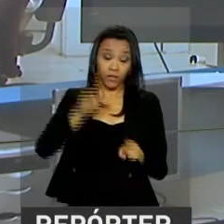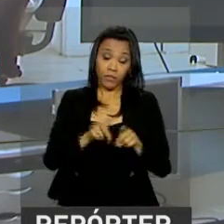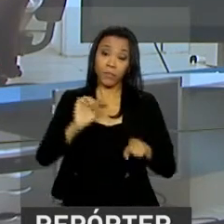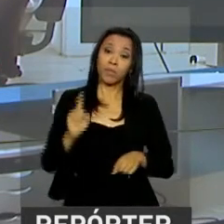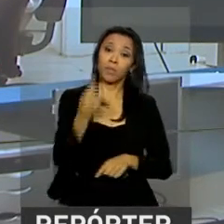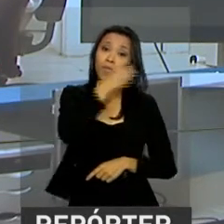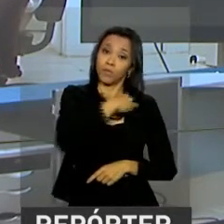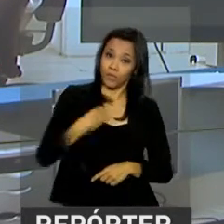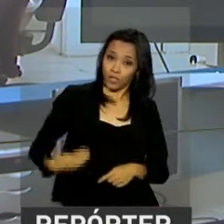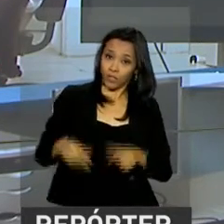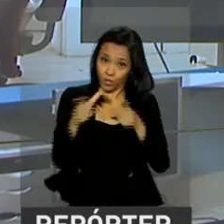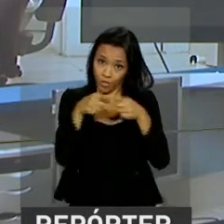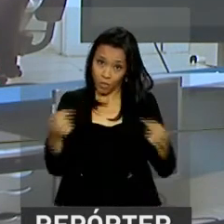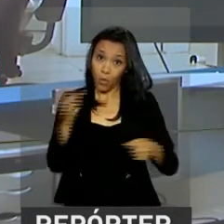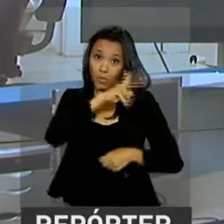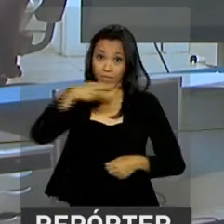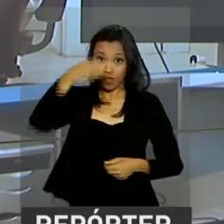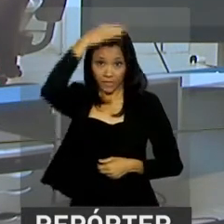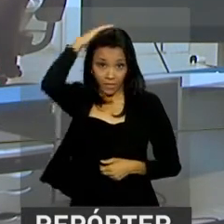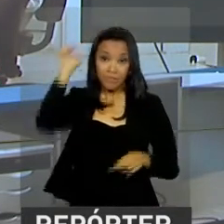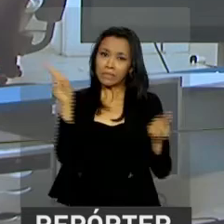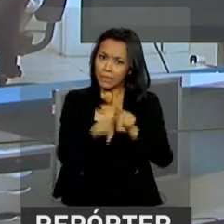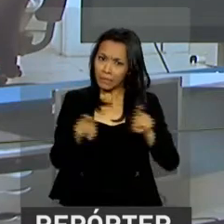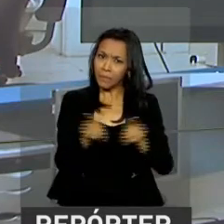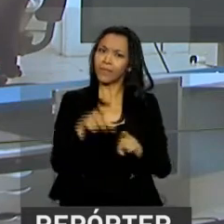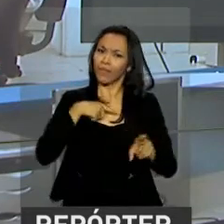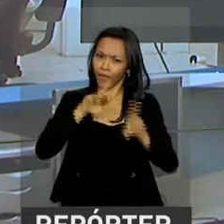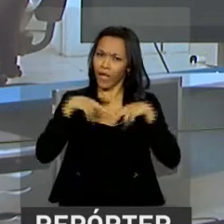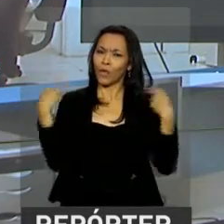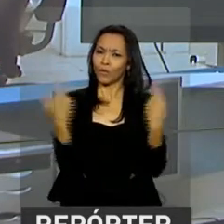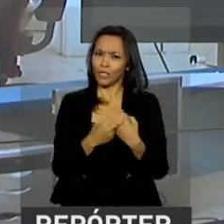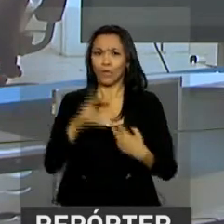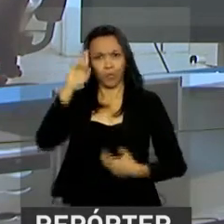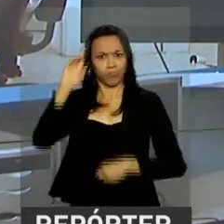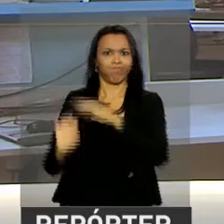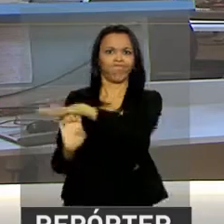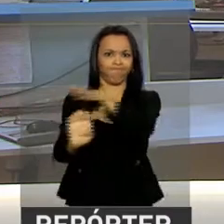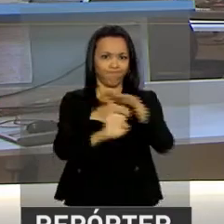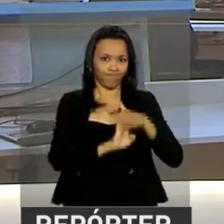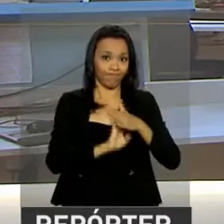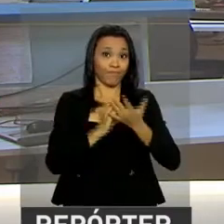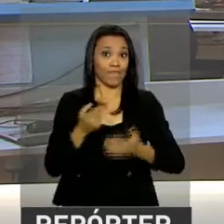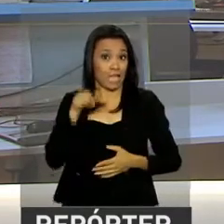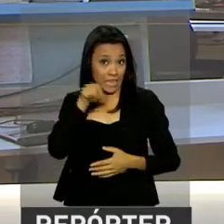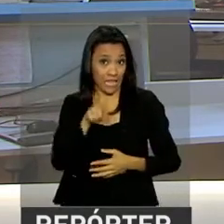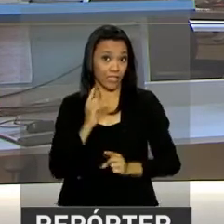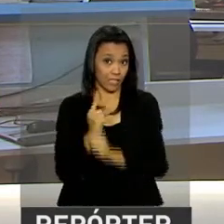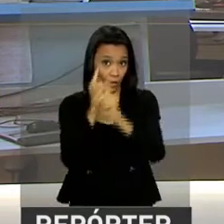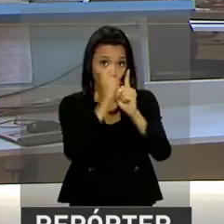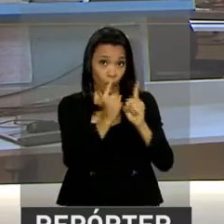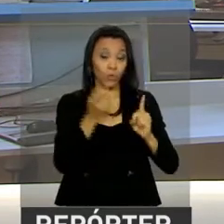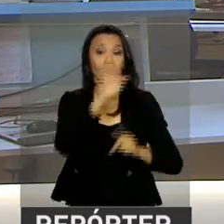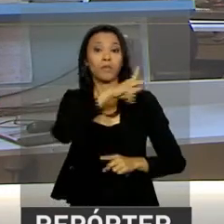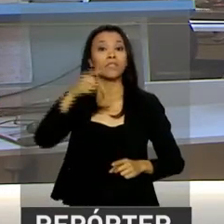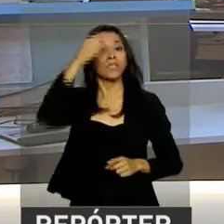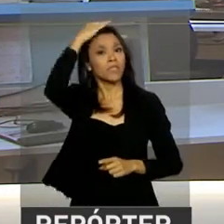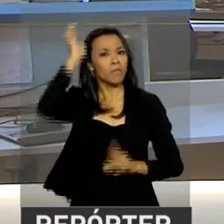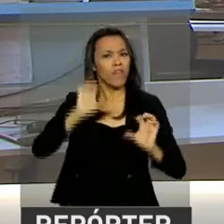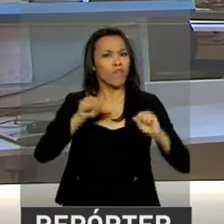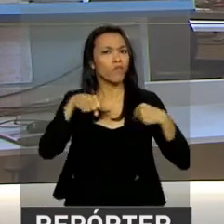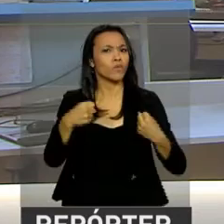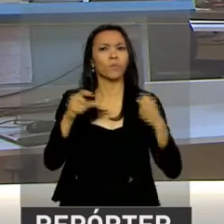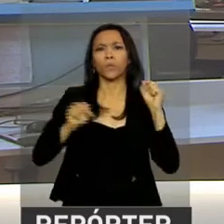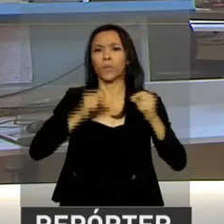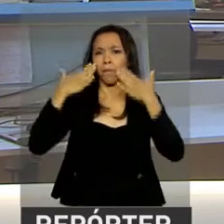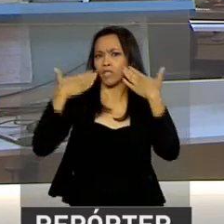primeiro-ministro japoneses, o presidente Michel Temer também se reuniu com empresários. Nesses encontros, o presidente Temer reforçou que o